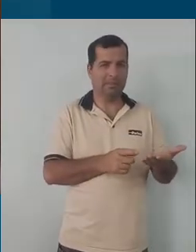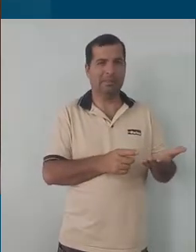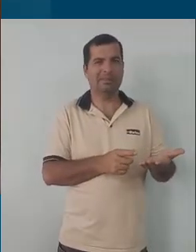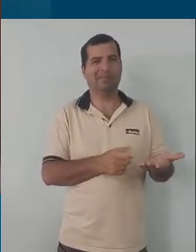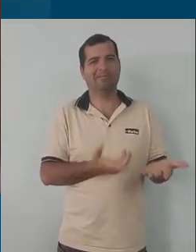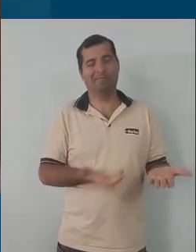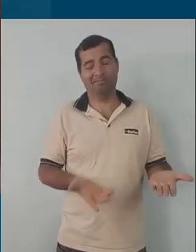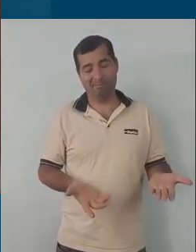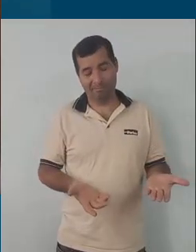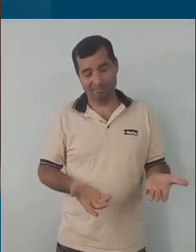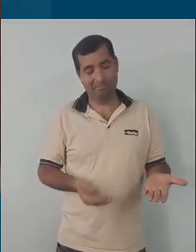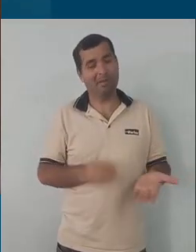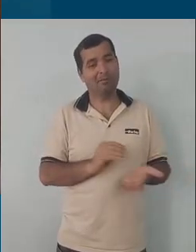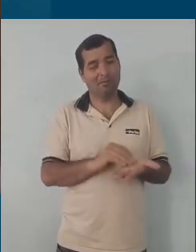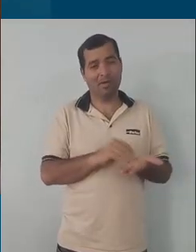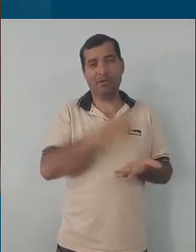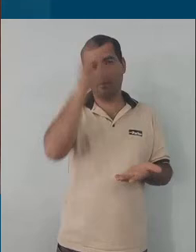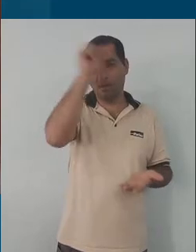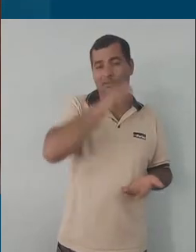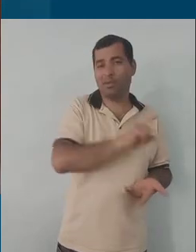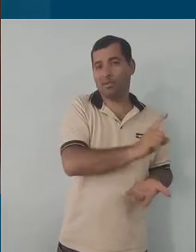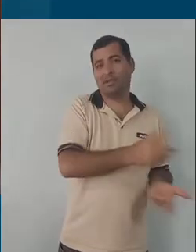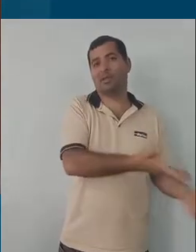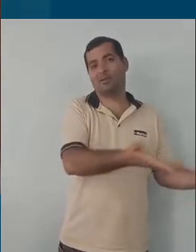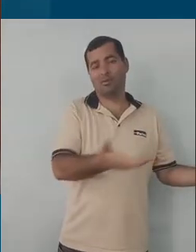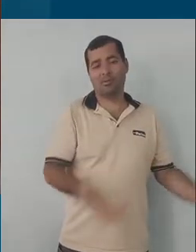Então, nós precisamos